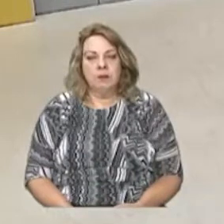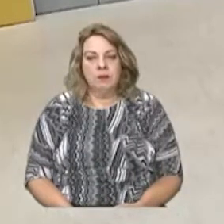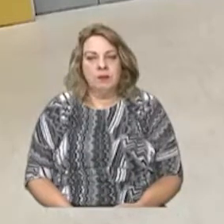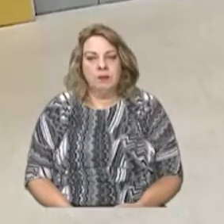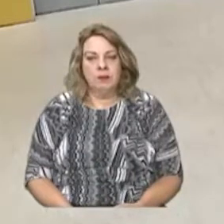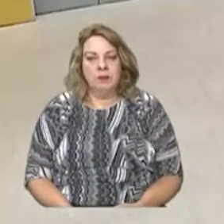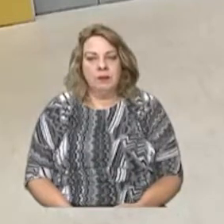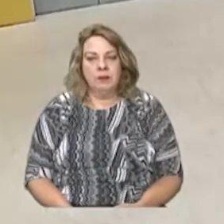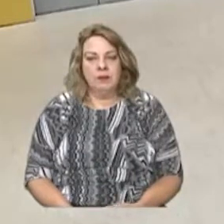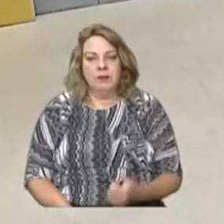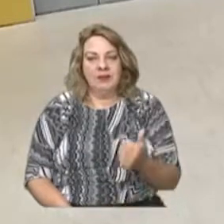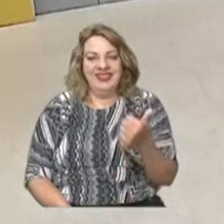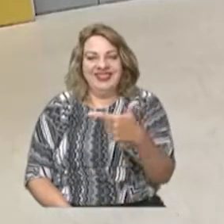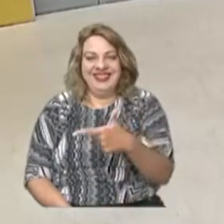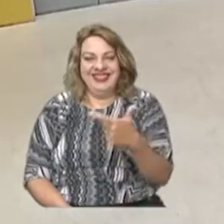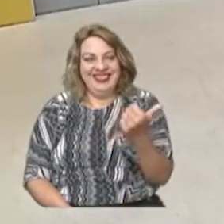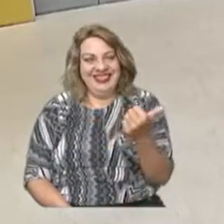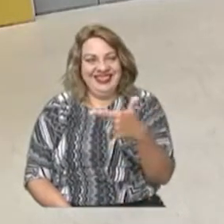quarto prêmio.